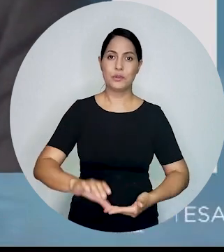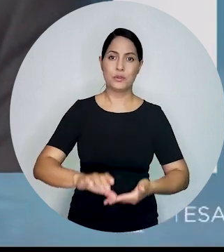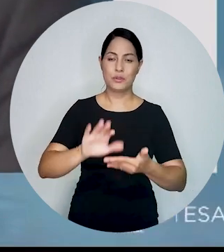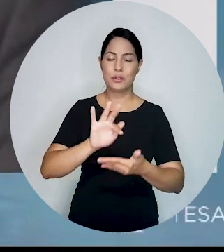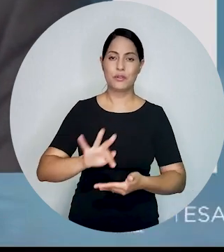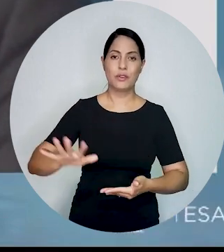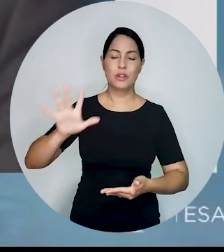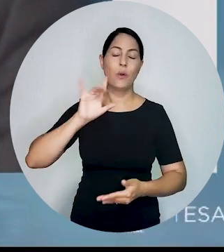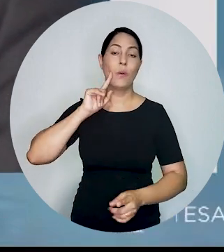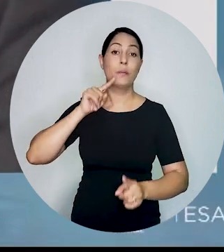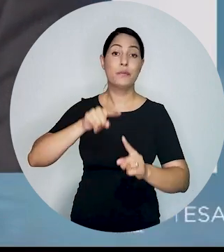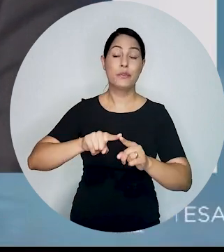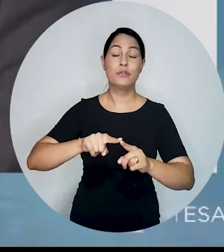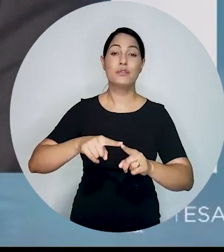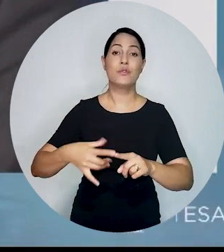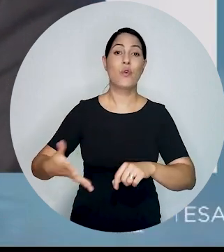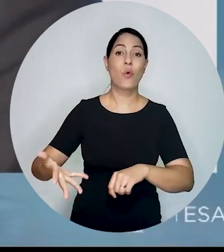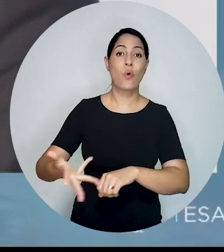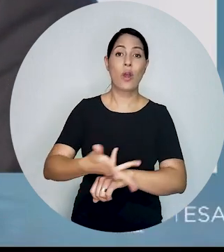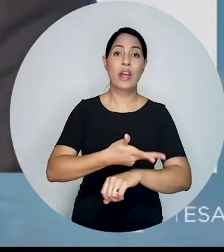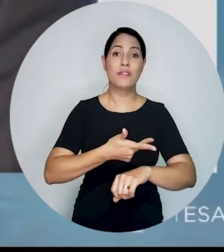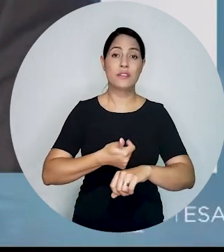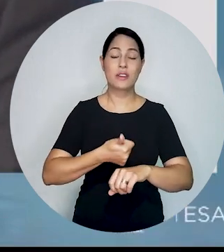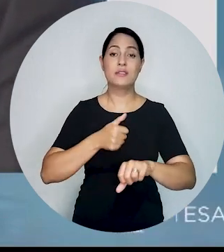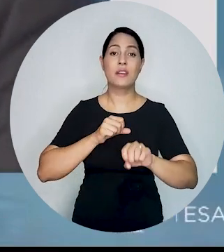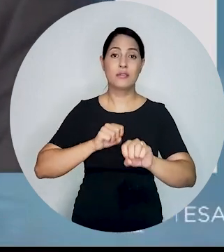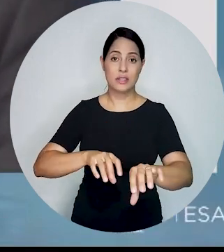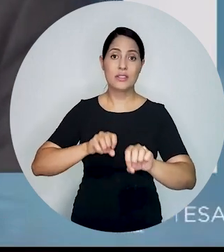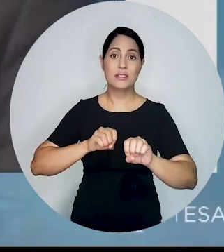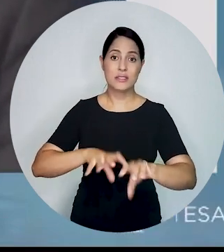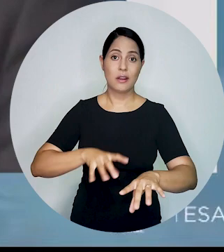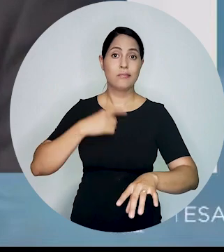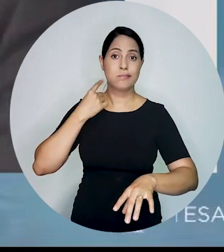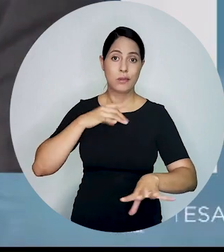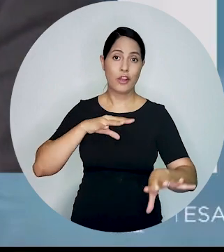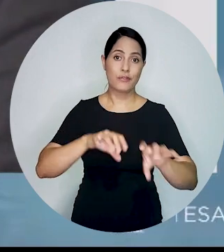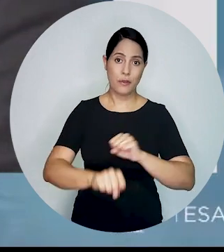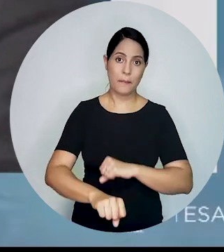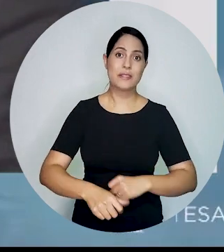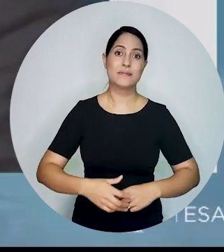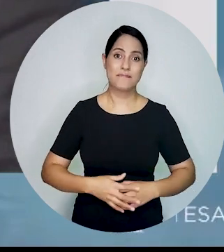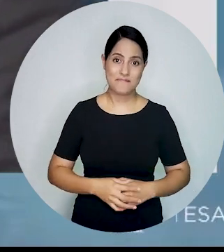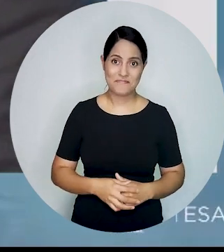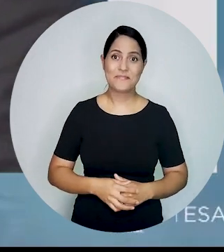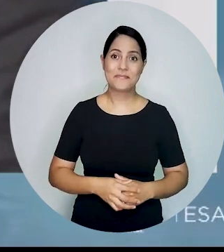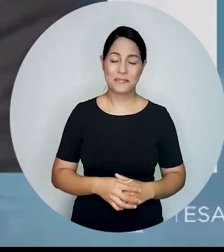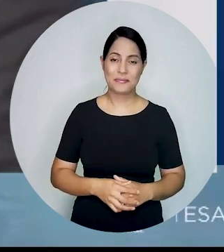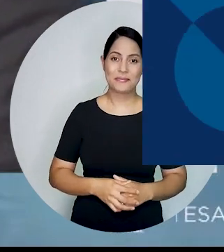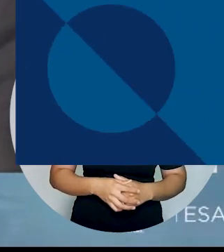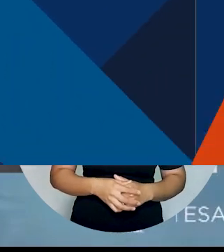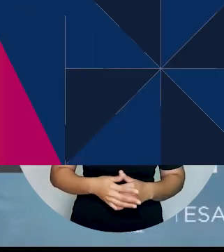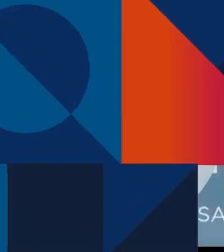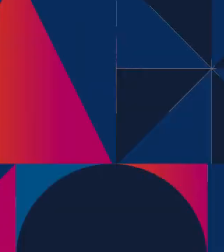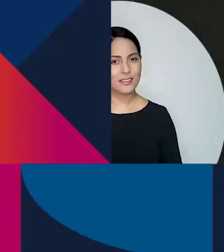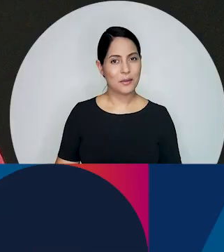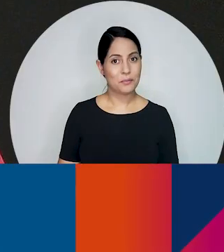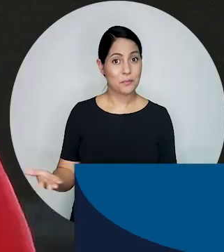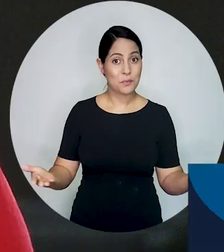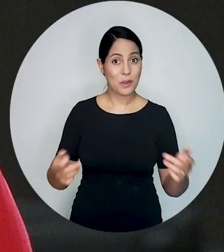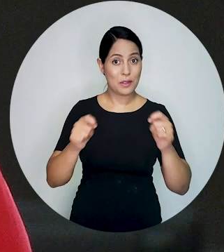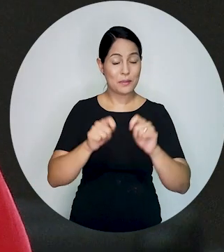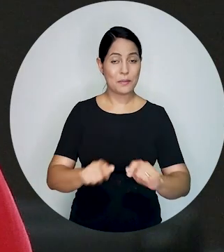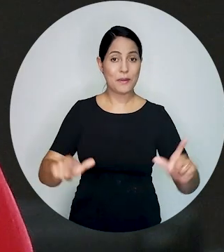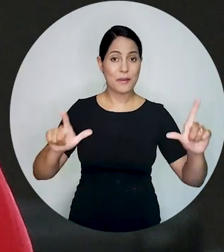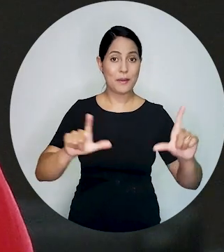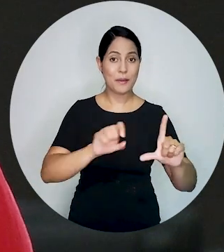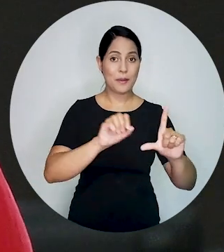e do compromisso do Conselho Federal da OAB com a qualificação e formação dos advogados.